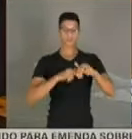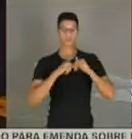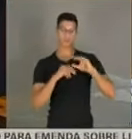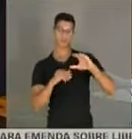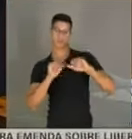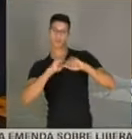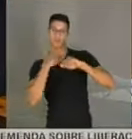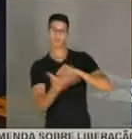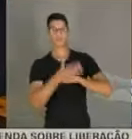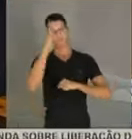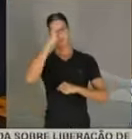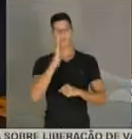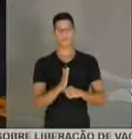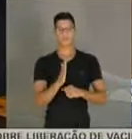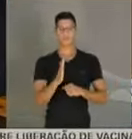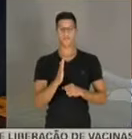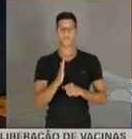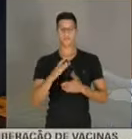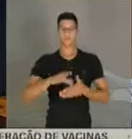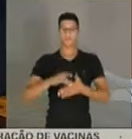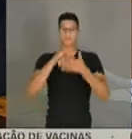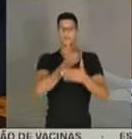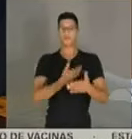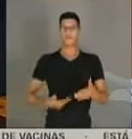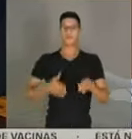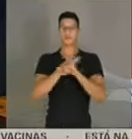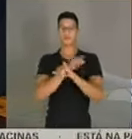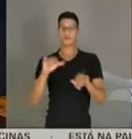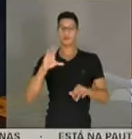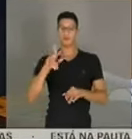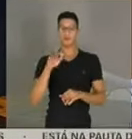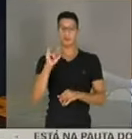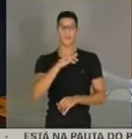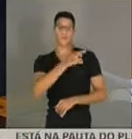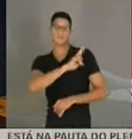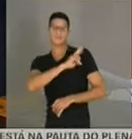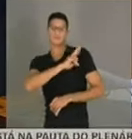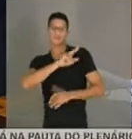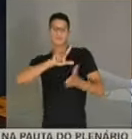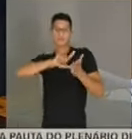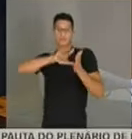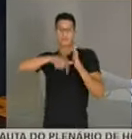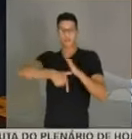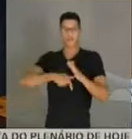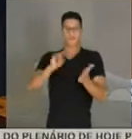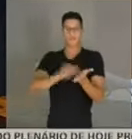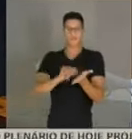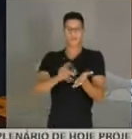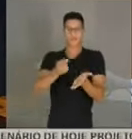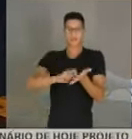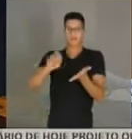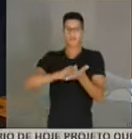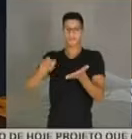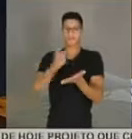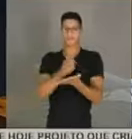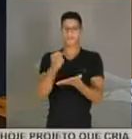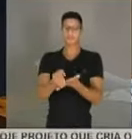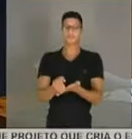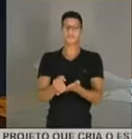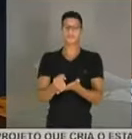no Brasil, o líder do governo disse que essa CPI era responsável pelo atraso, pela falta de assinatura de